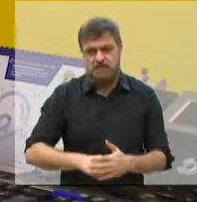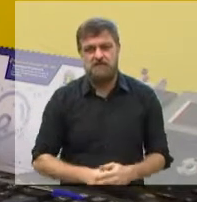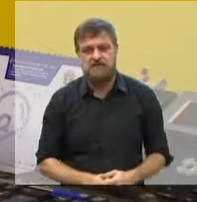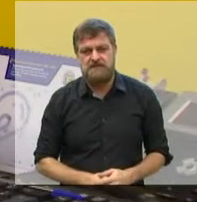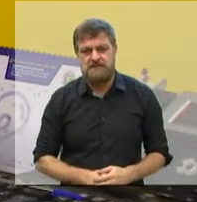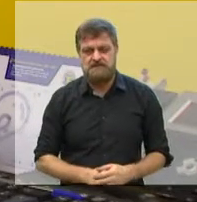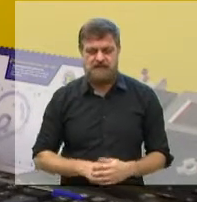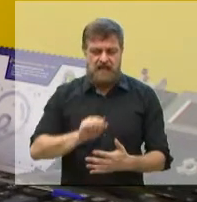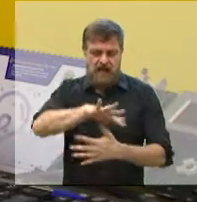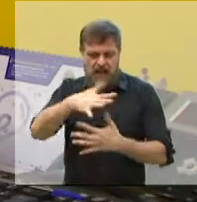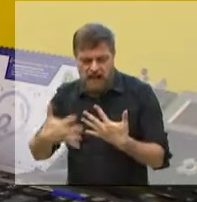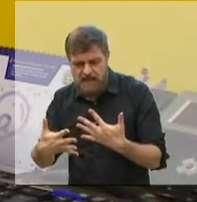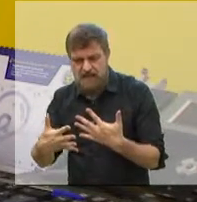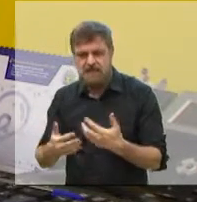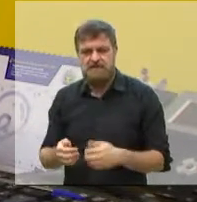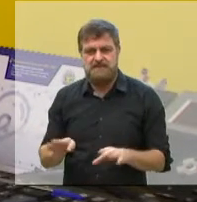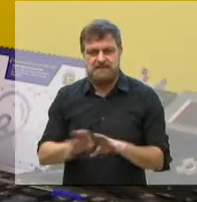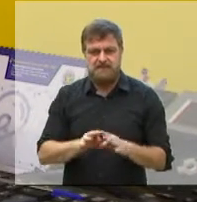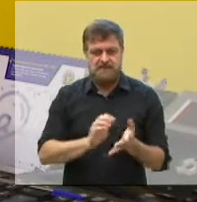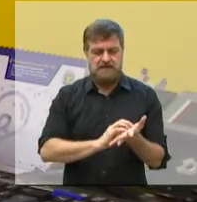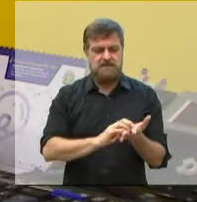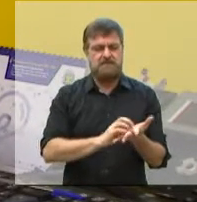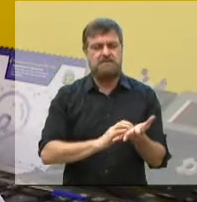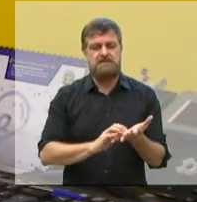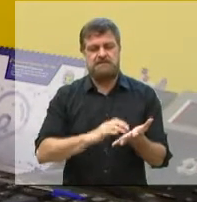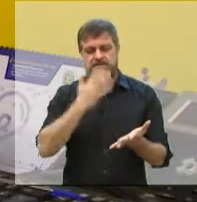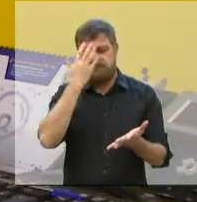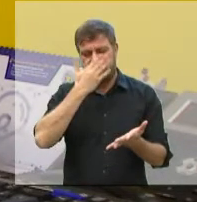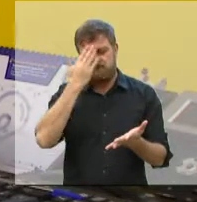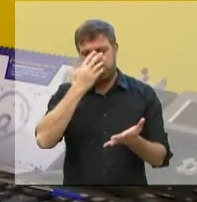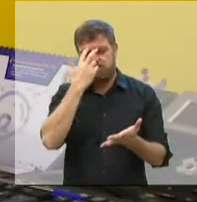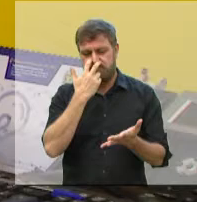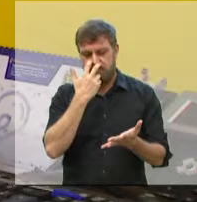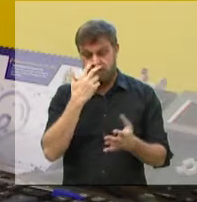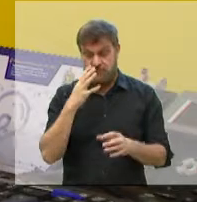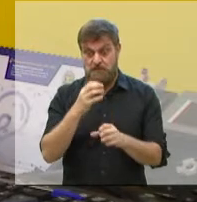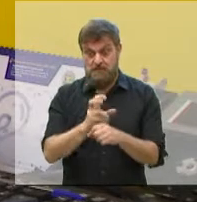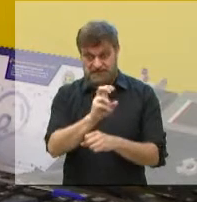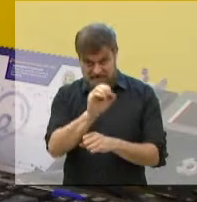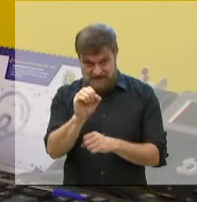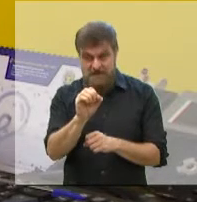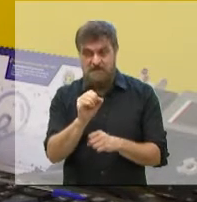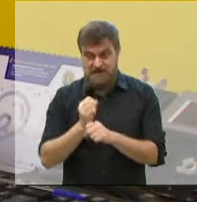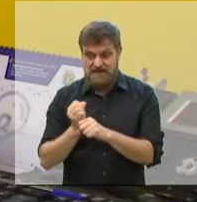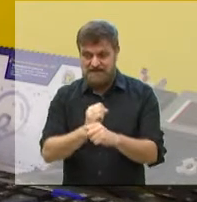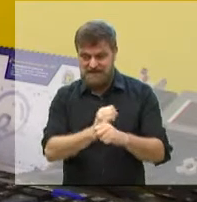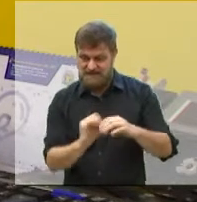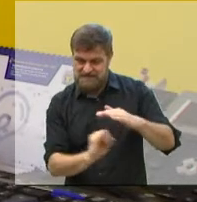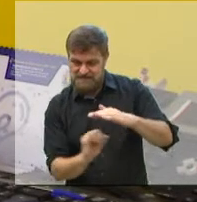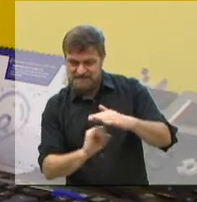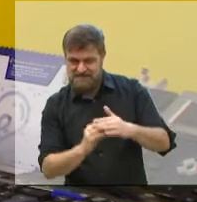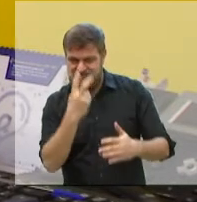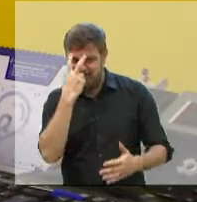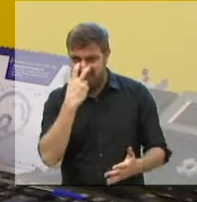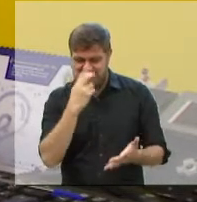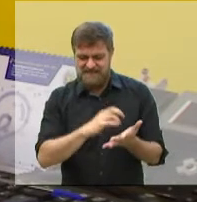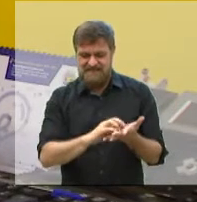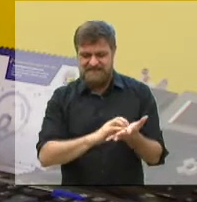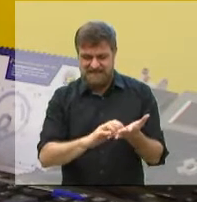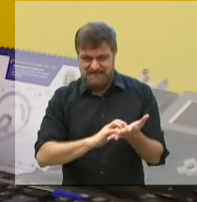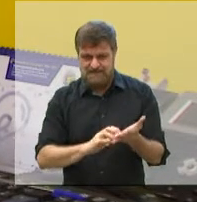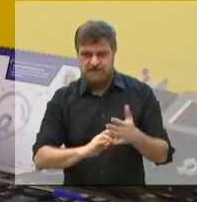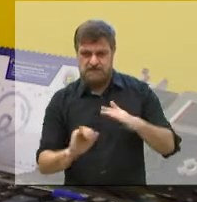somente Libras, como o Braille também. Aliás, o Braille completou 50 anos agora recente. E